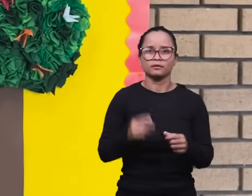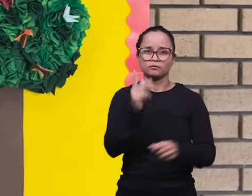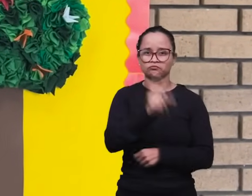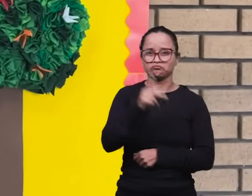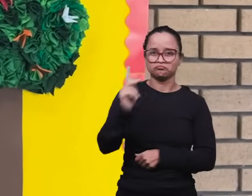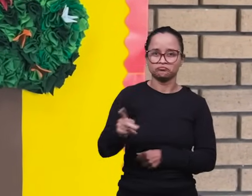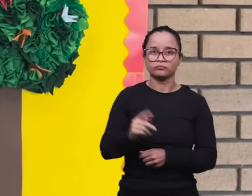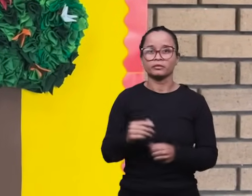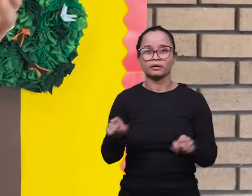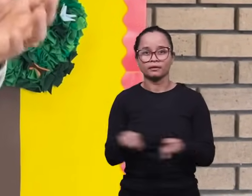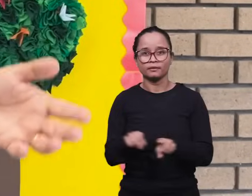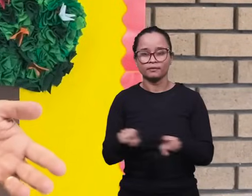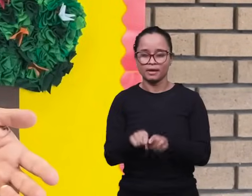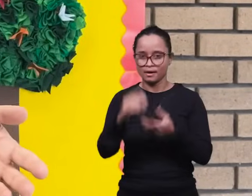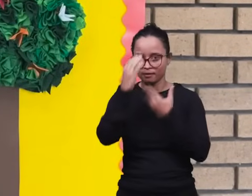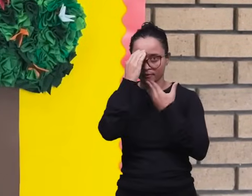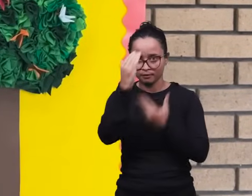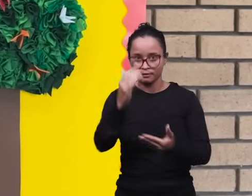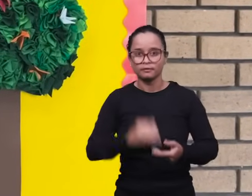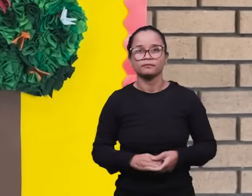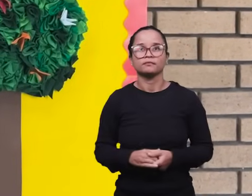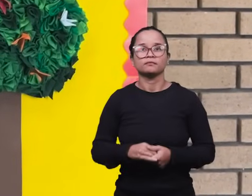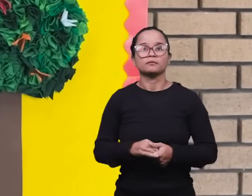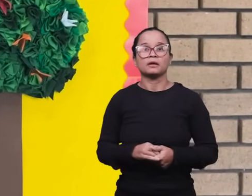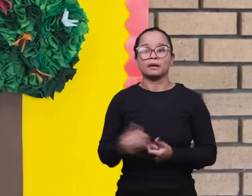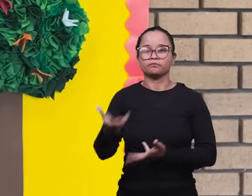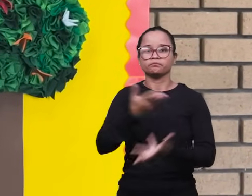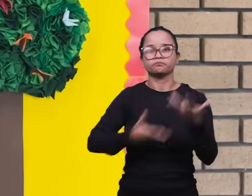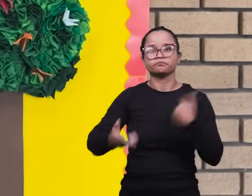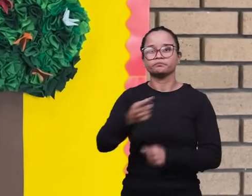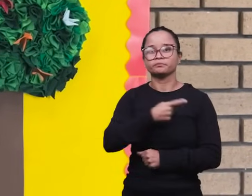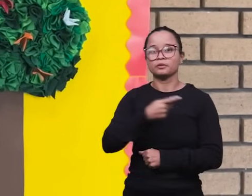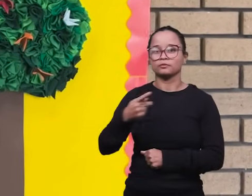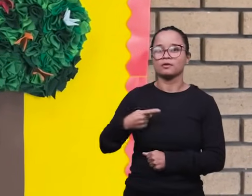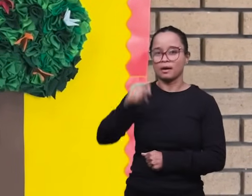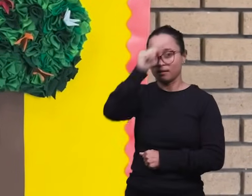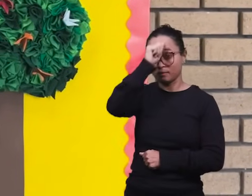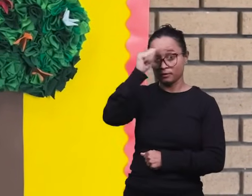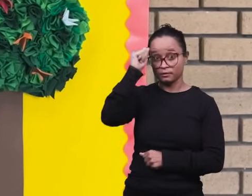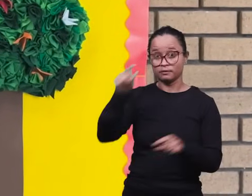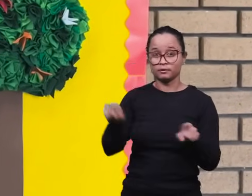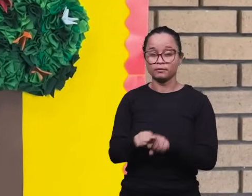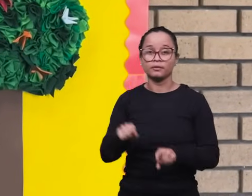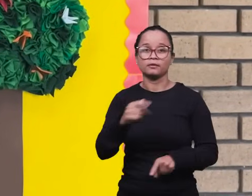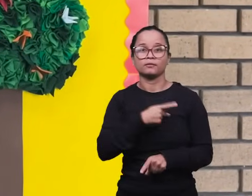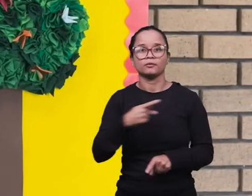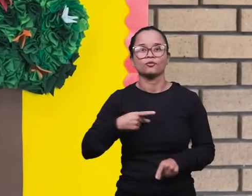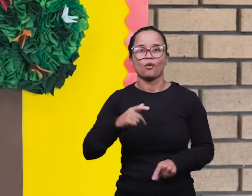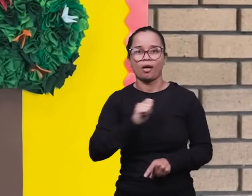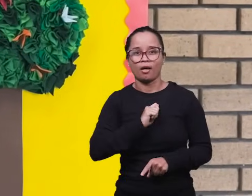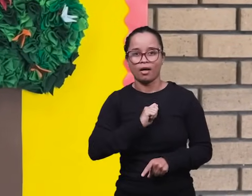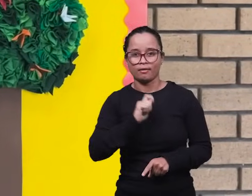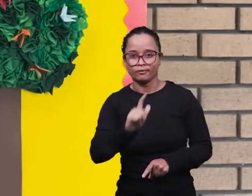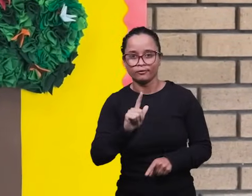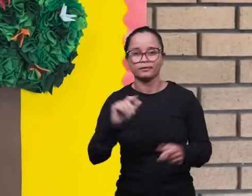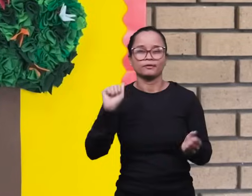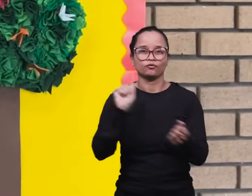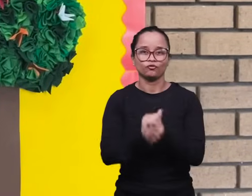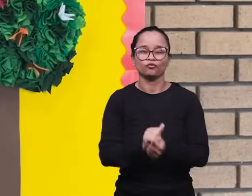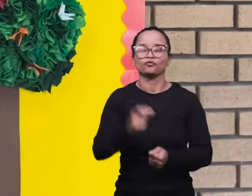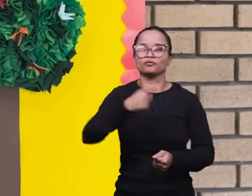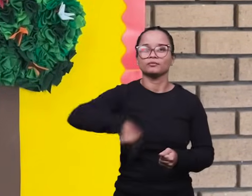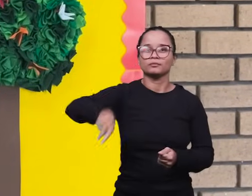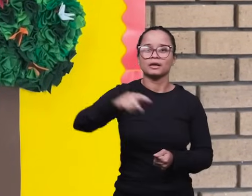professoras. E também queremos agradecer a participação do pastor Amadeu e o pastor Alexandre, que se dispuseram a estar aqui conosco,